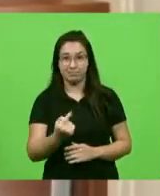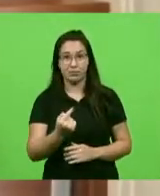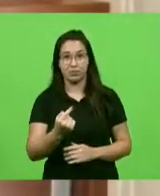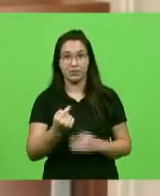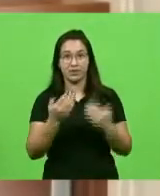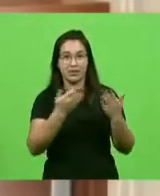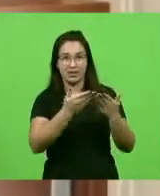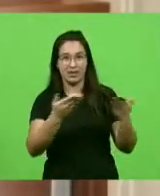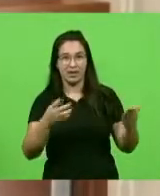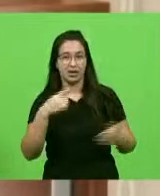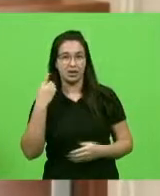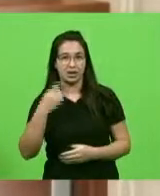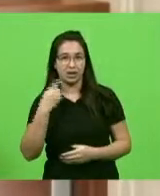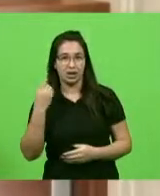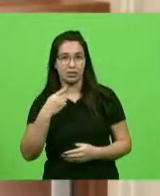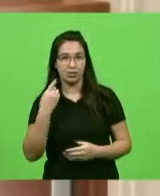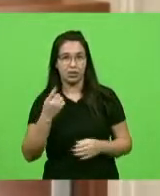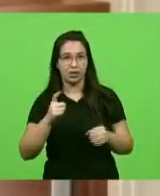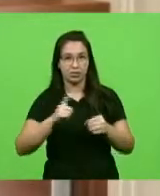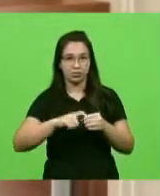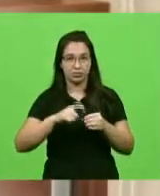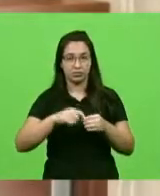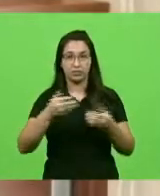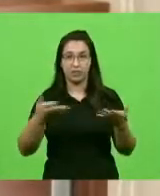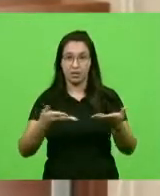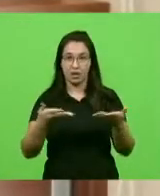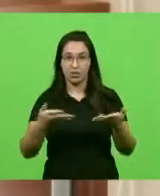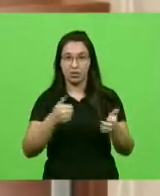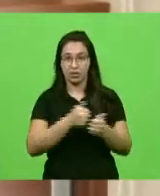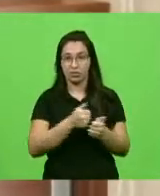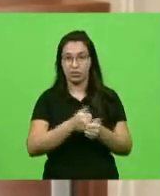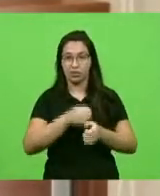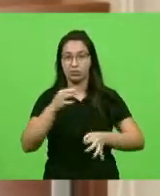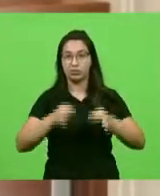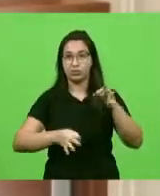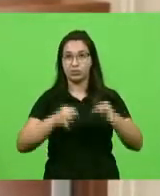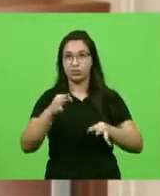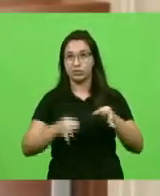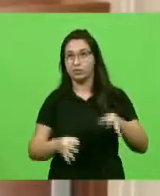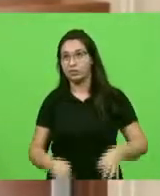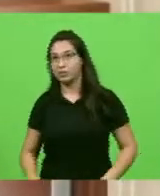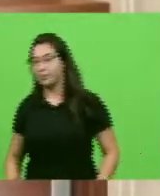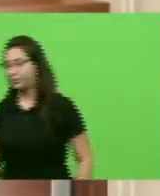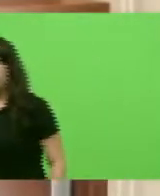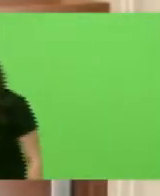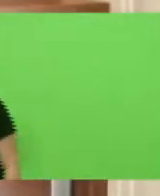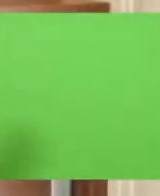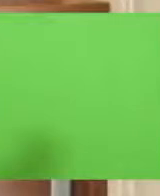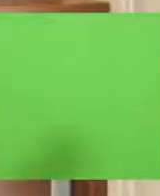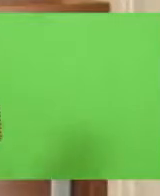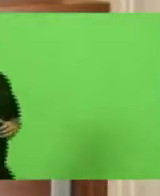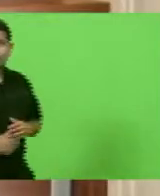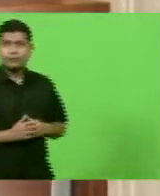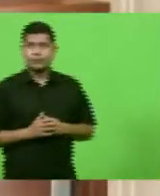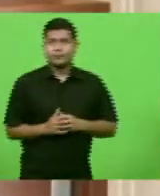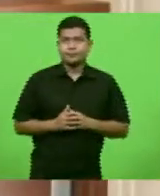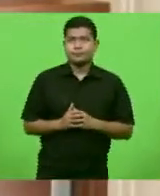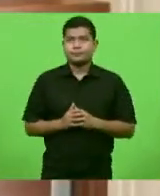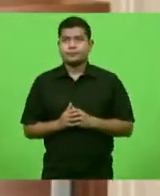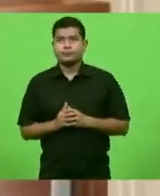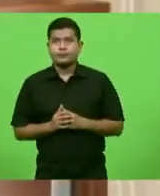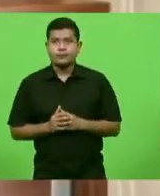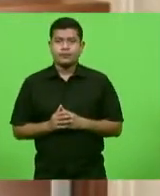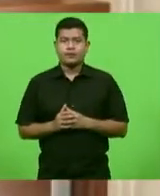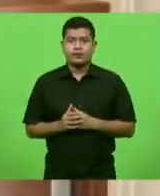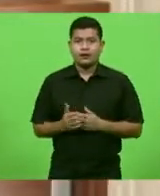excelentíssimos deputados que compõem este tribunal de julgamento estariam dispostos a contradizer